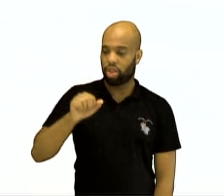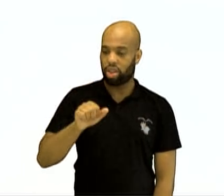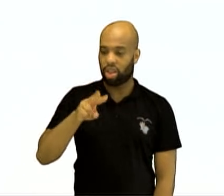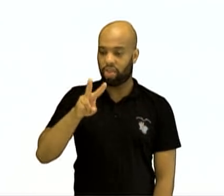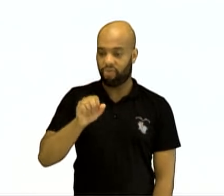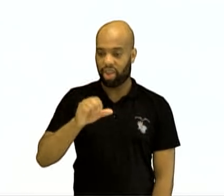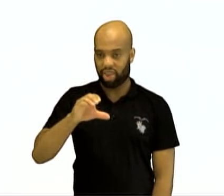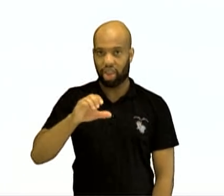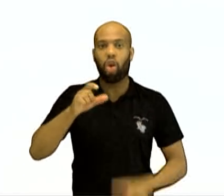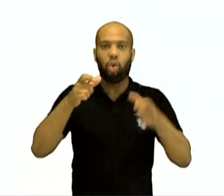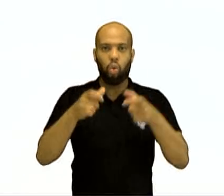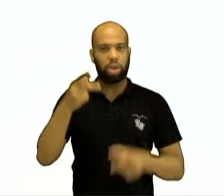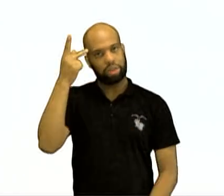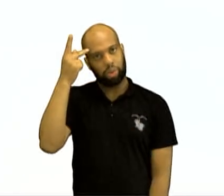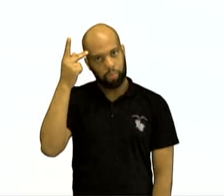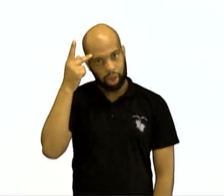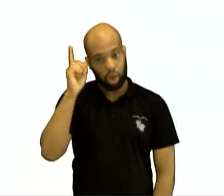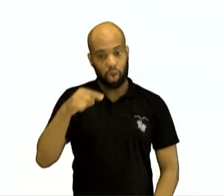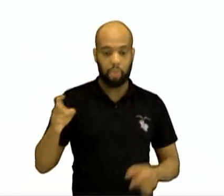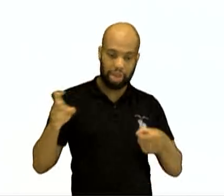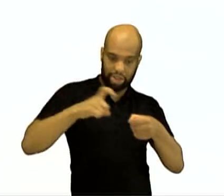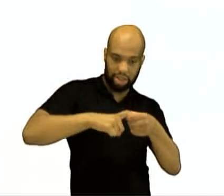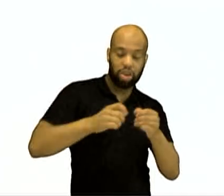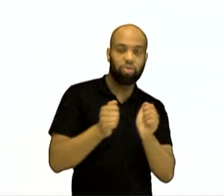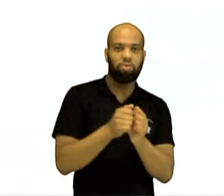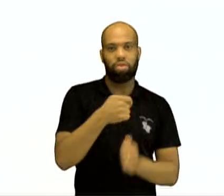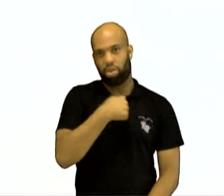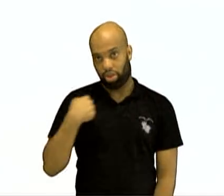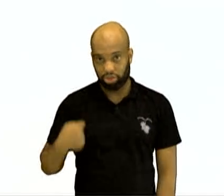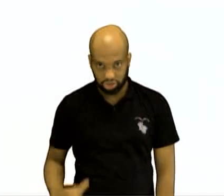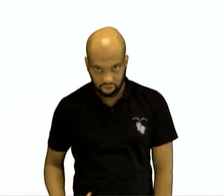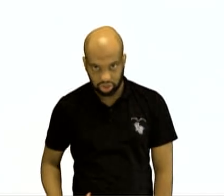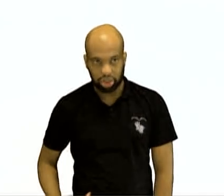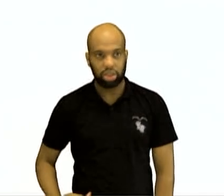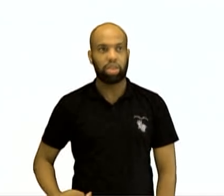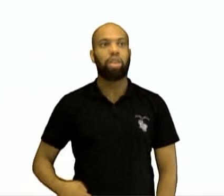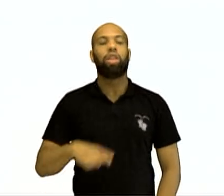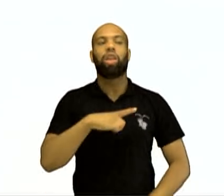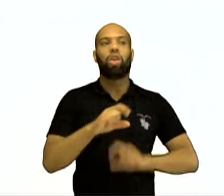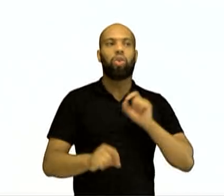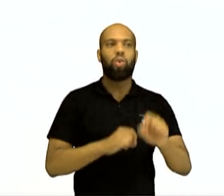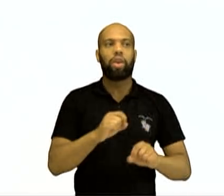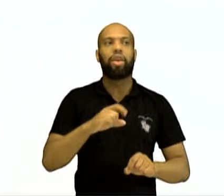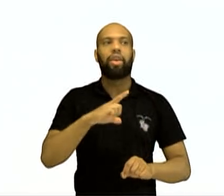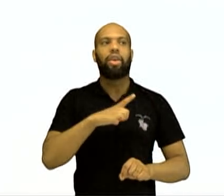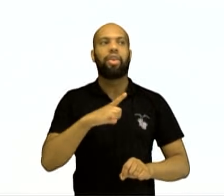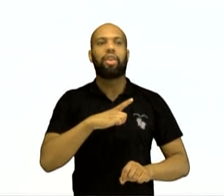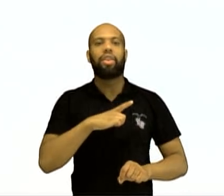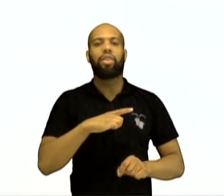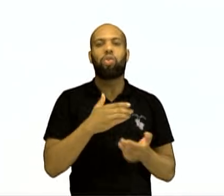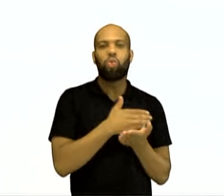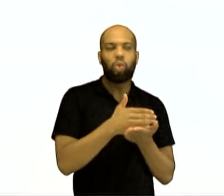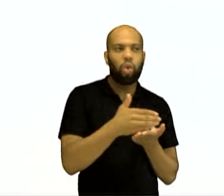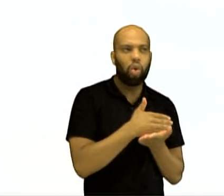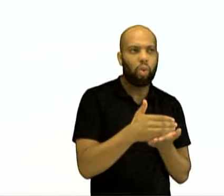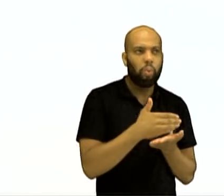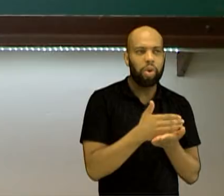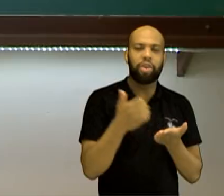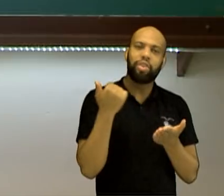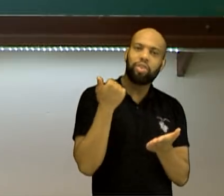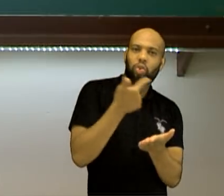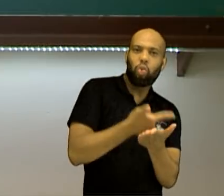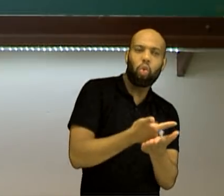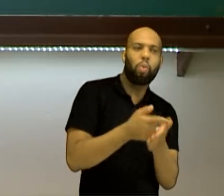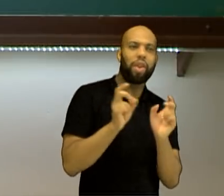né, em parceria com a China. É apontada como o ápice dos embrólios provocados pela diplomacia brasileira. Então, no início da compra